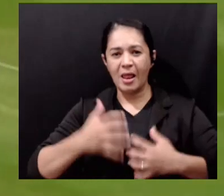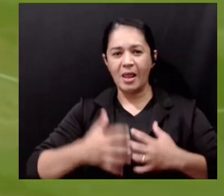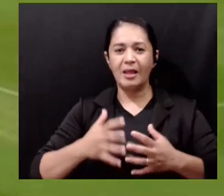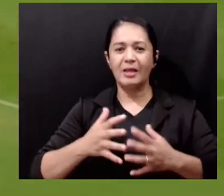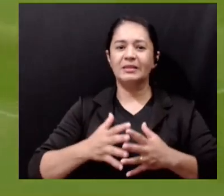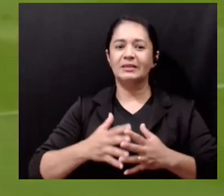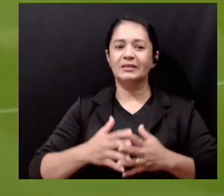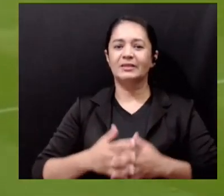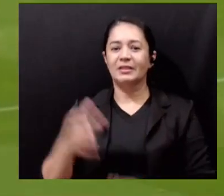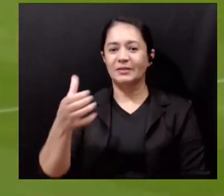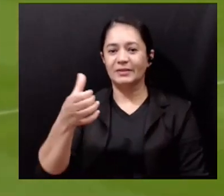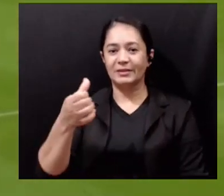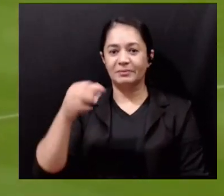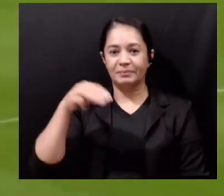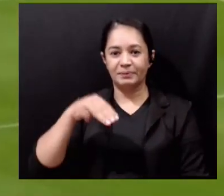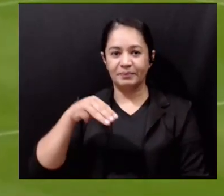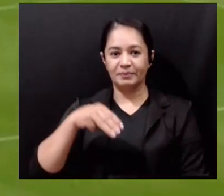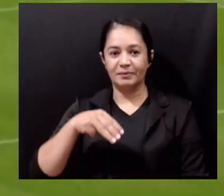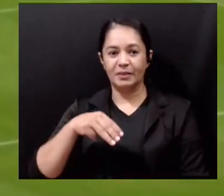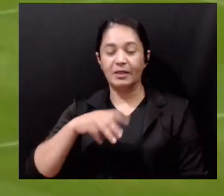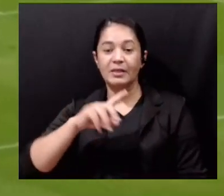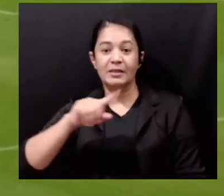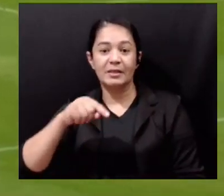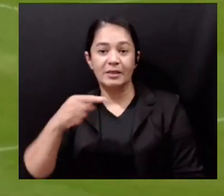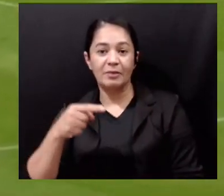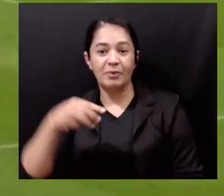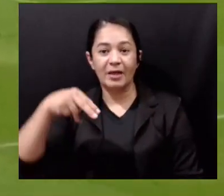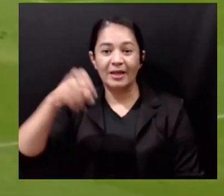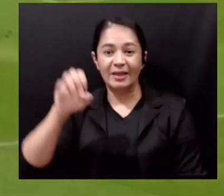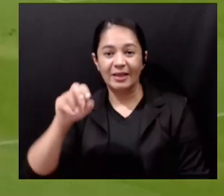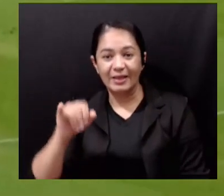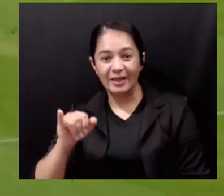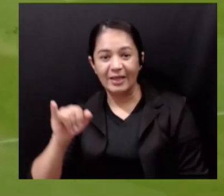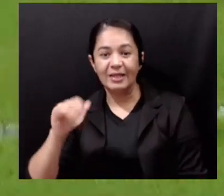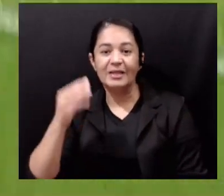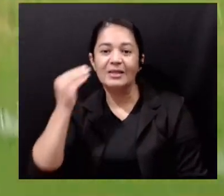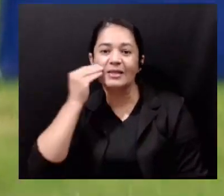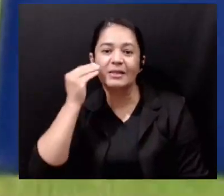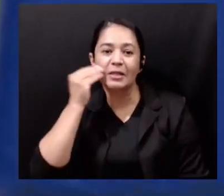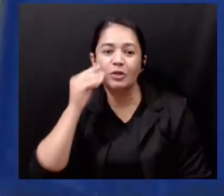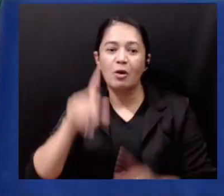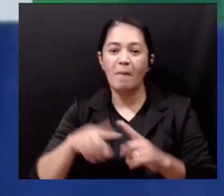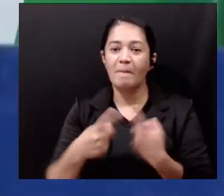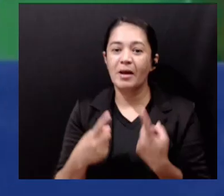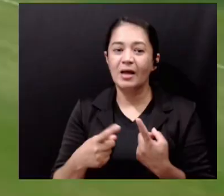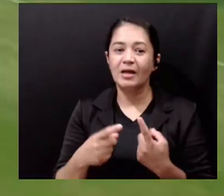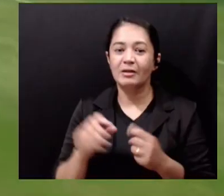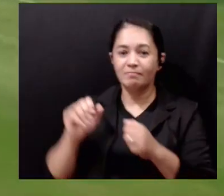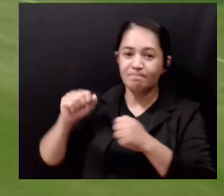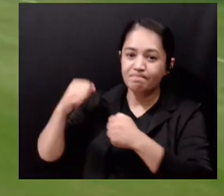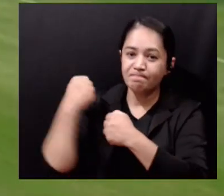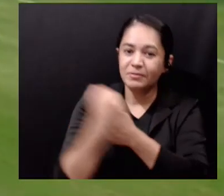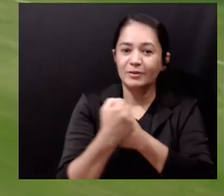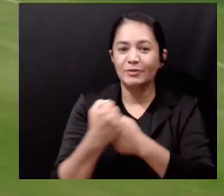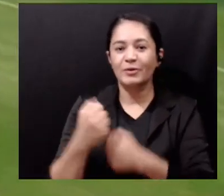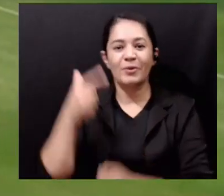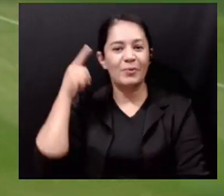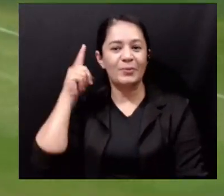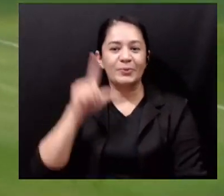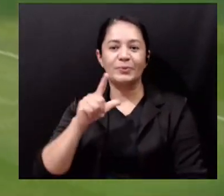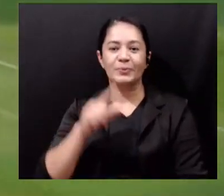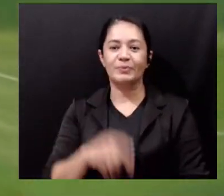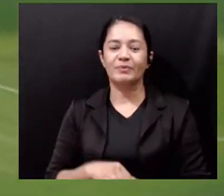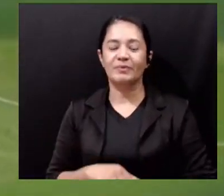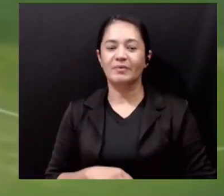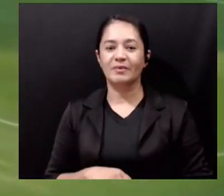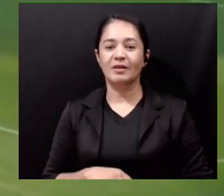minutos. No rebote, Deni Júnior tentou um chute de cobertura, mas o goleiro se recuperou e conseguiu espalmar. Em busca do primeiro